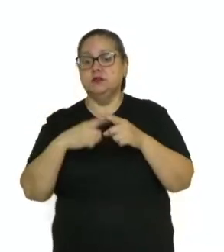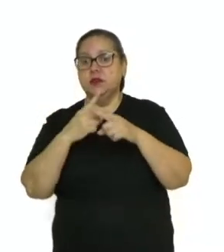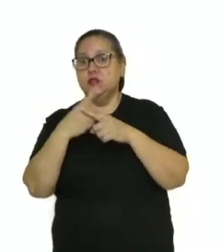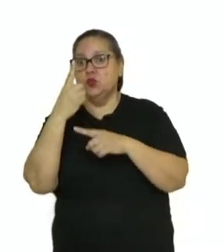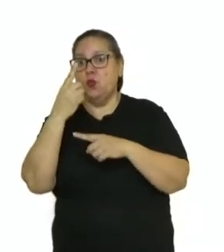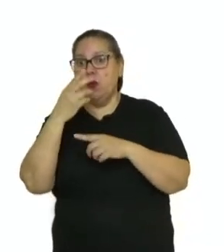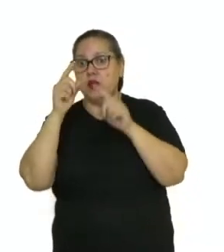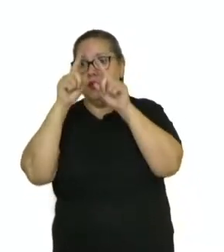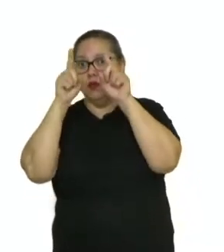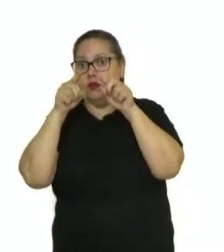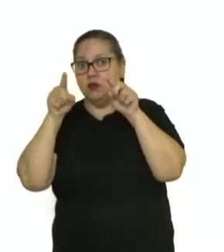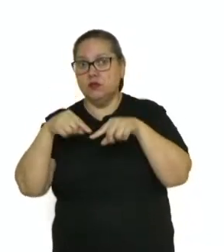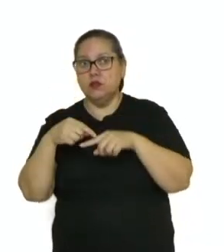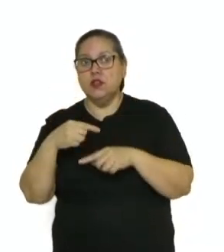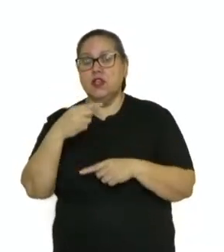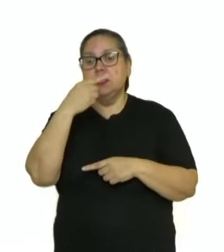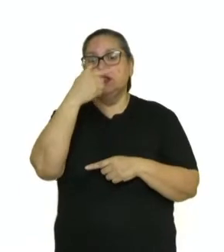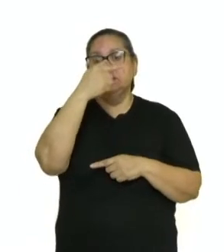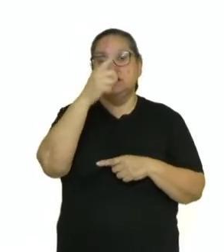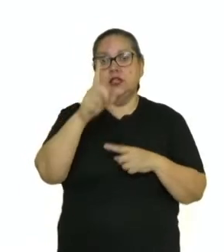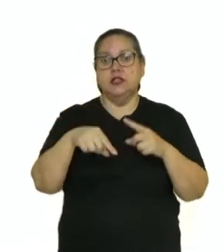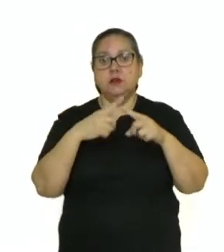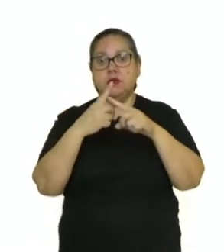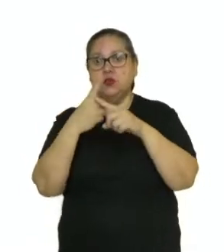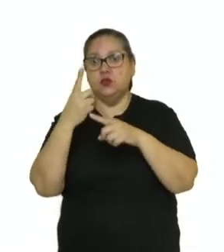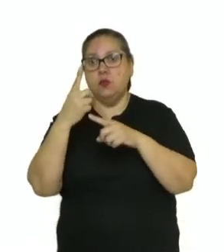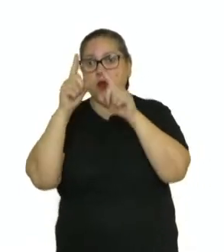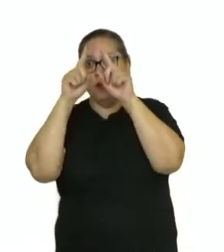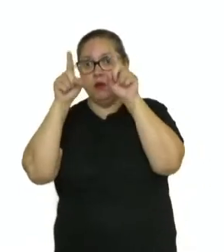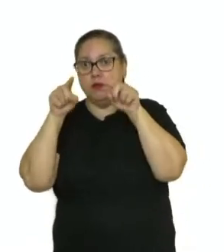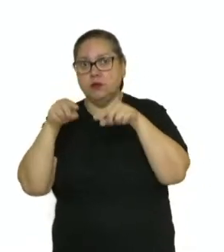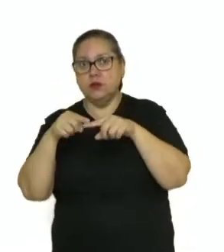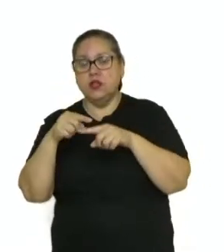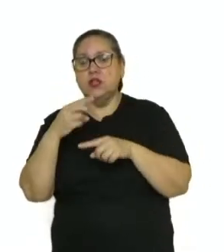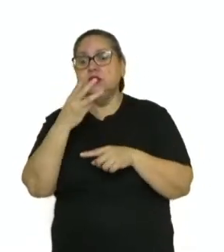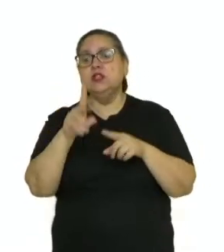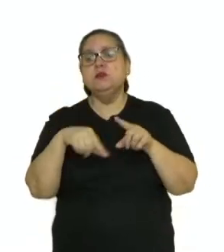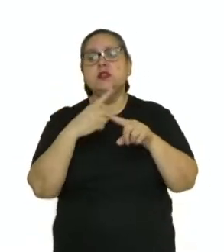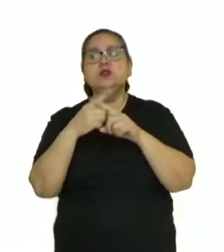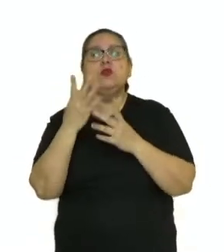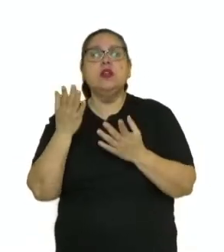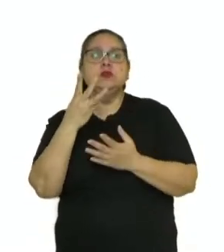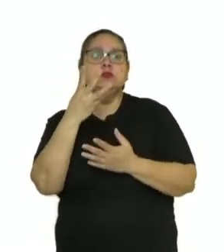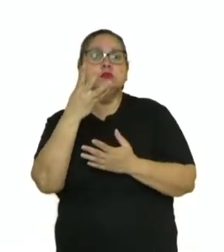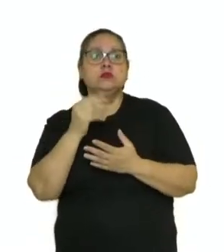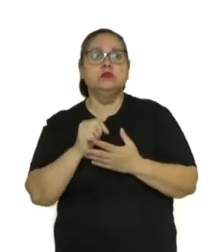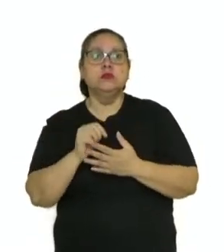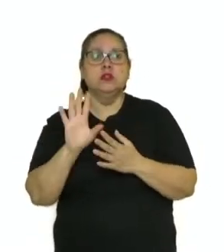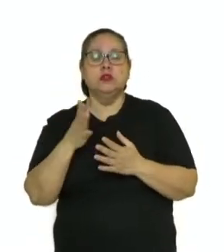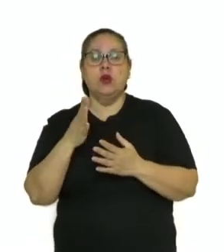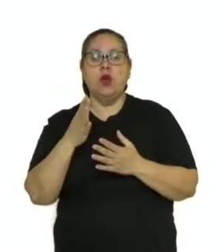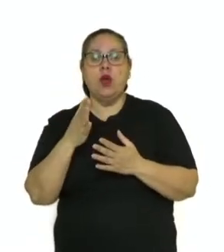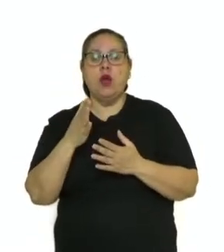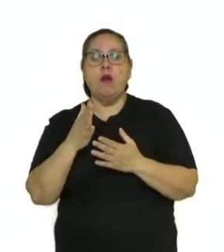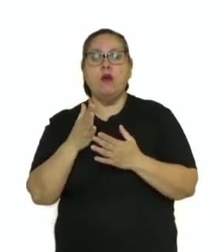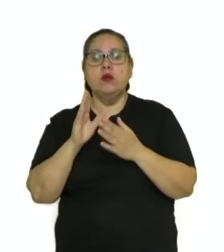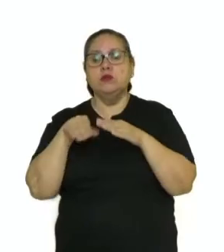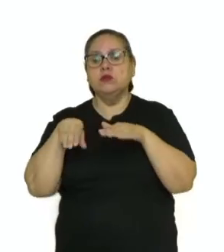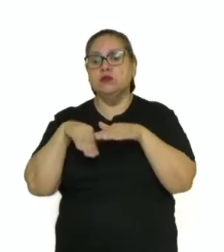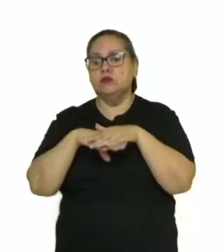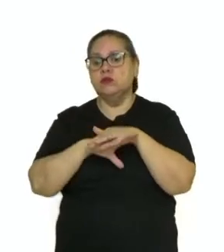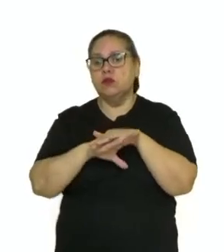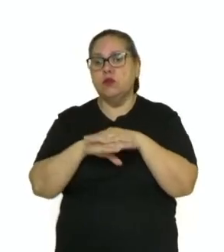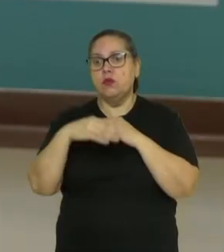pera. 7 é igual a 3 mais uma pera. 3 mais quanto? 3 mais 4. Então a pera está escondendo o